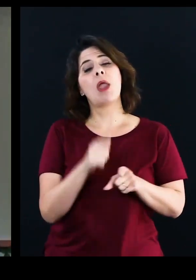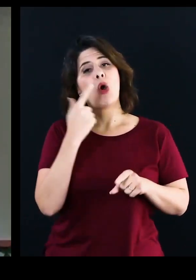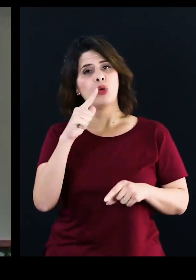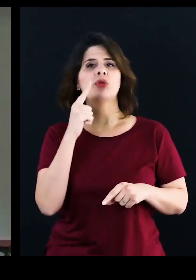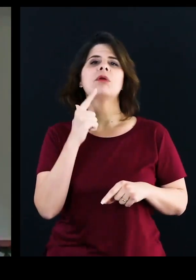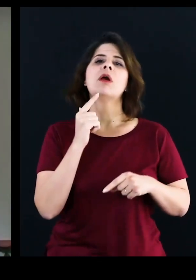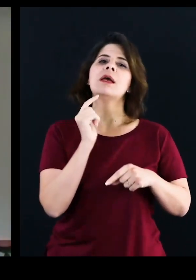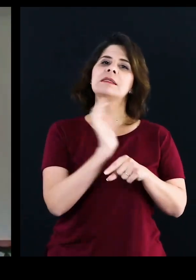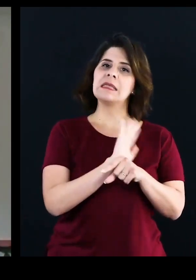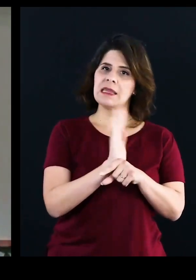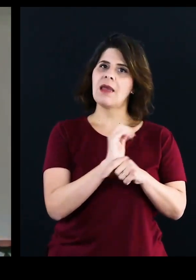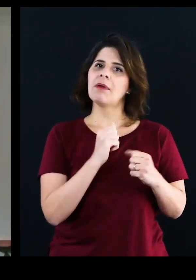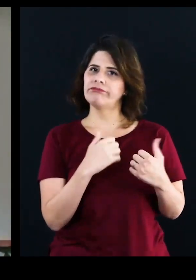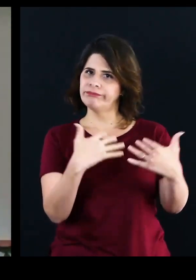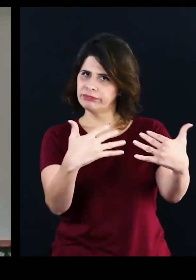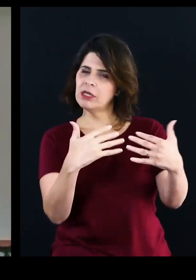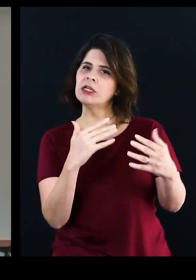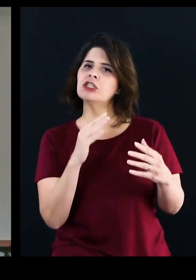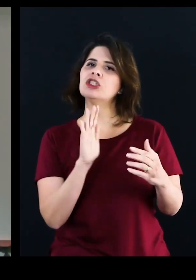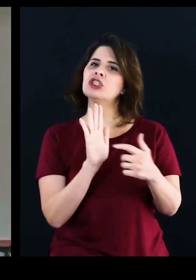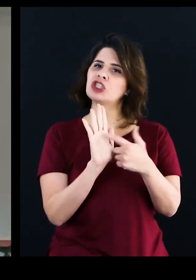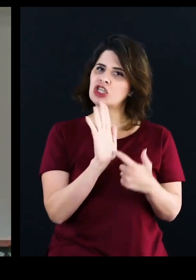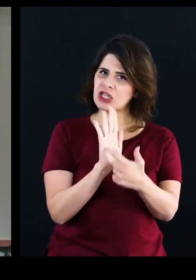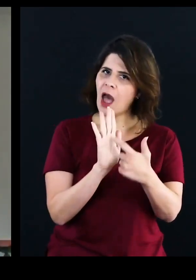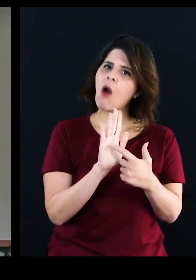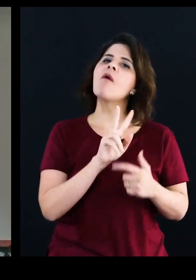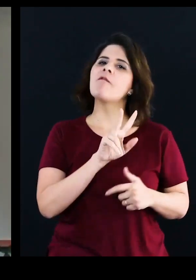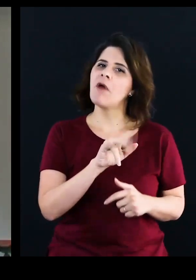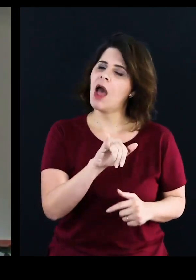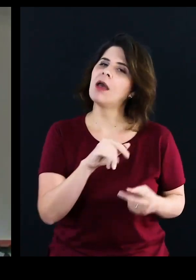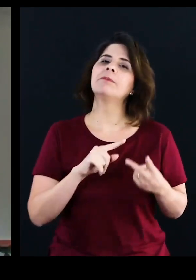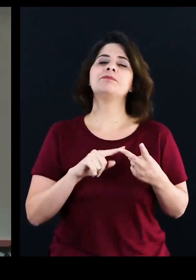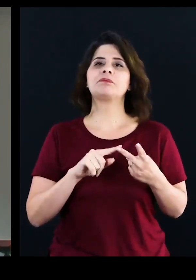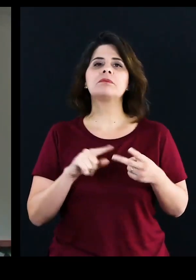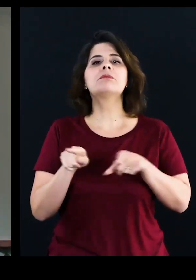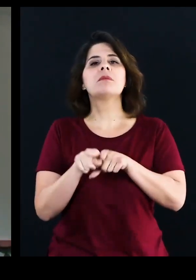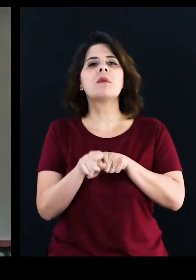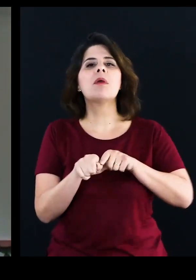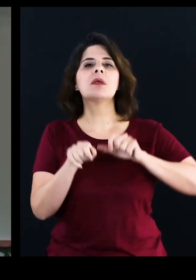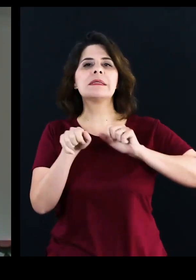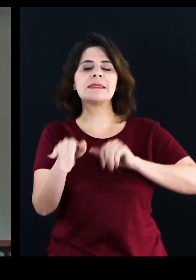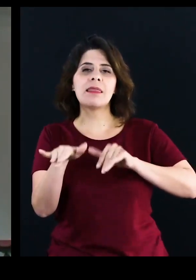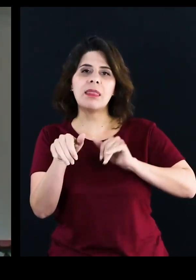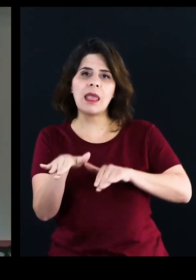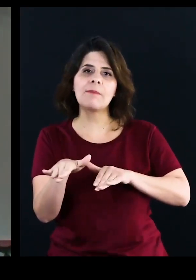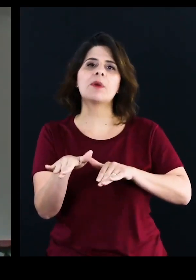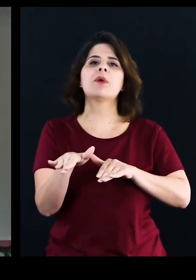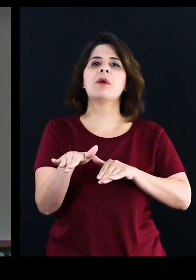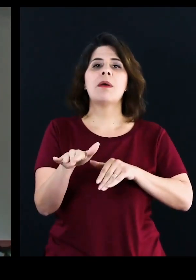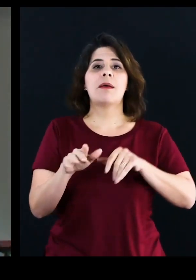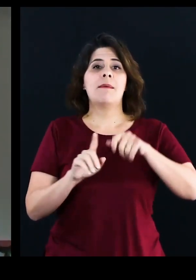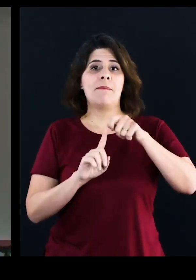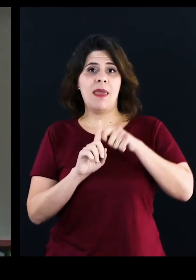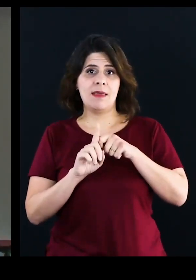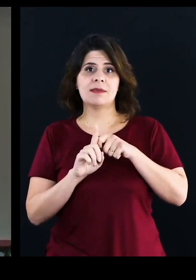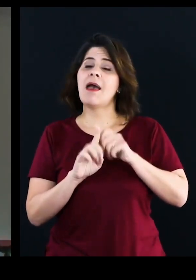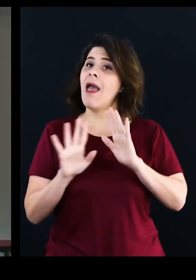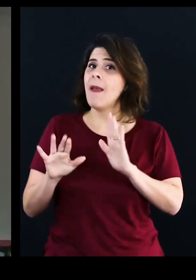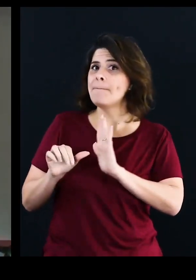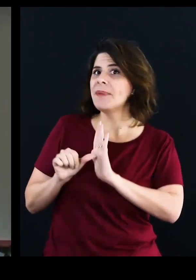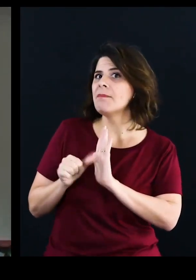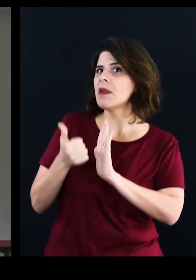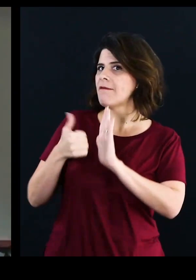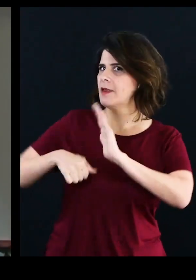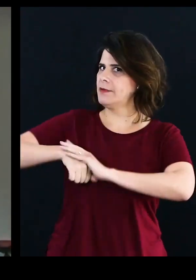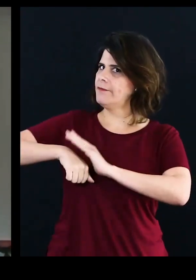Nós vamos manter, nós temos uma programação durante o mês de setembro, que é uma programação pioneira que nós fizemos, uma série